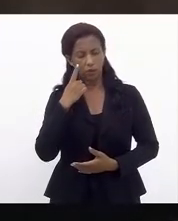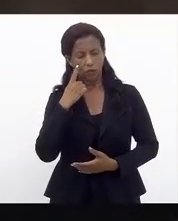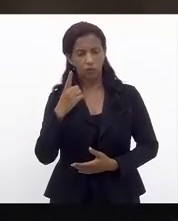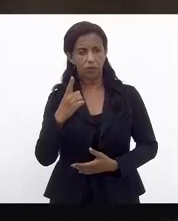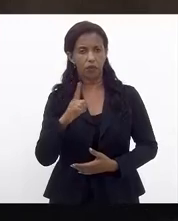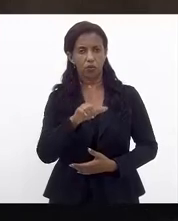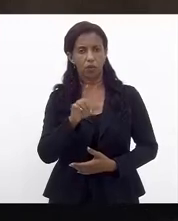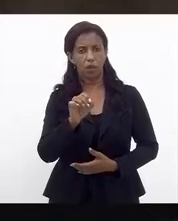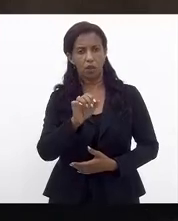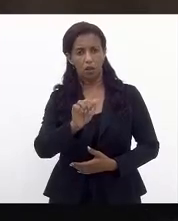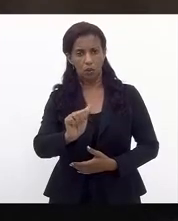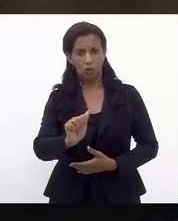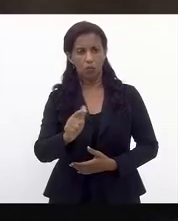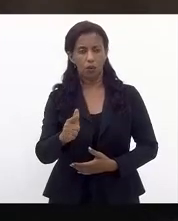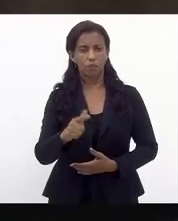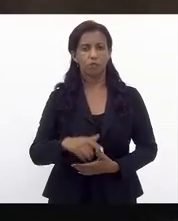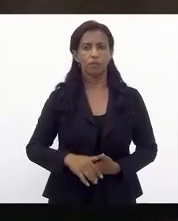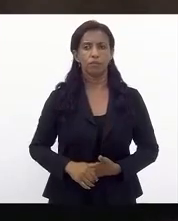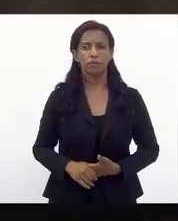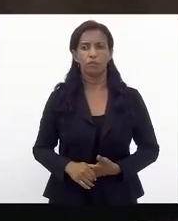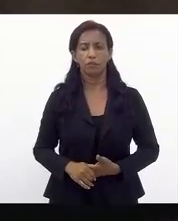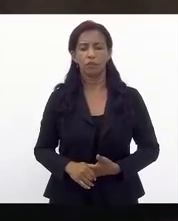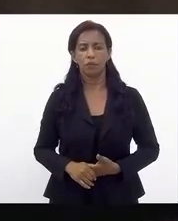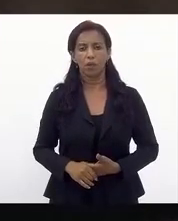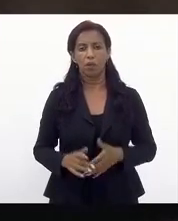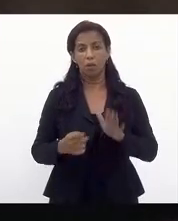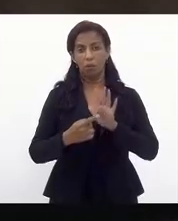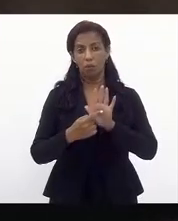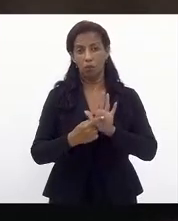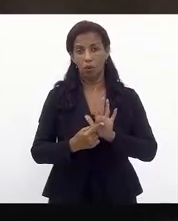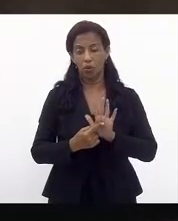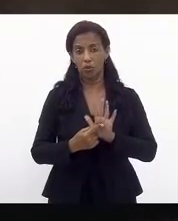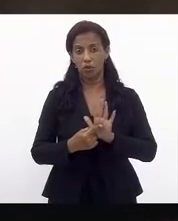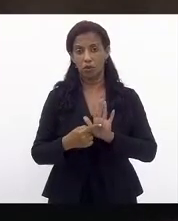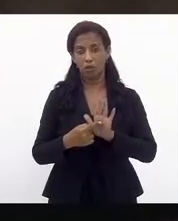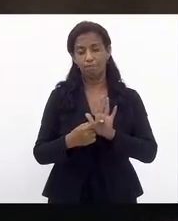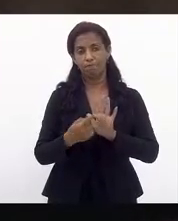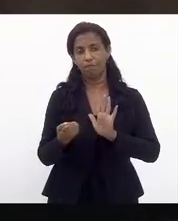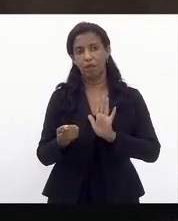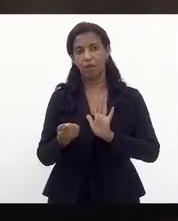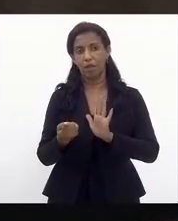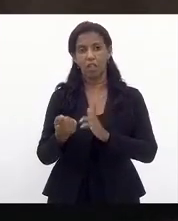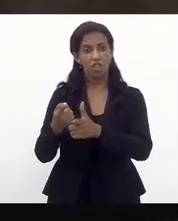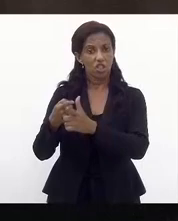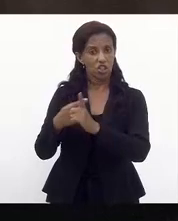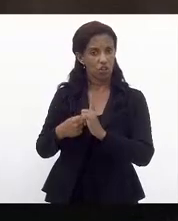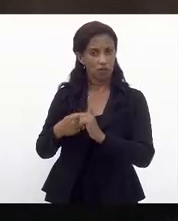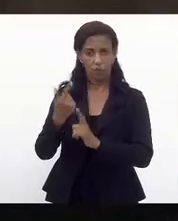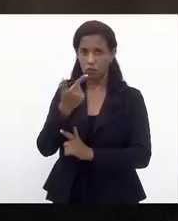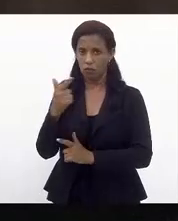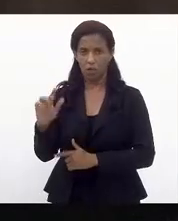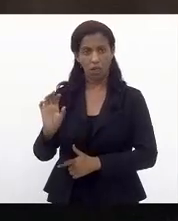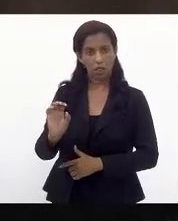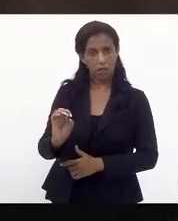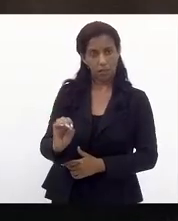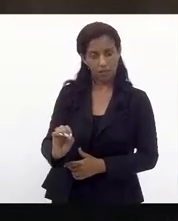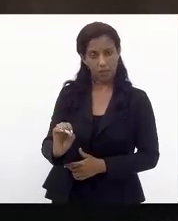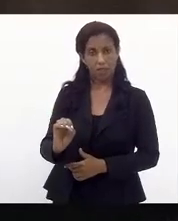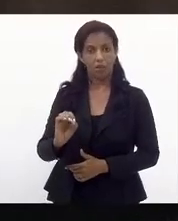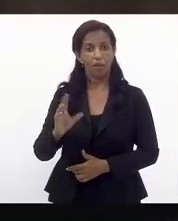ela apresenta saldo zero né não houve déficit esse ano e nem ela vem